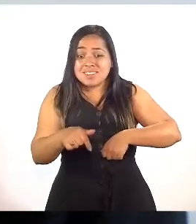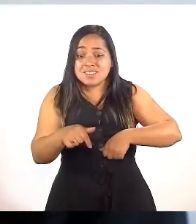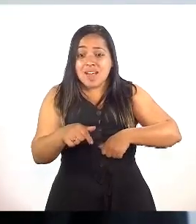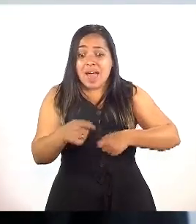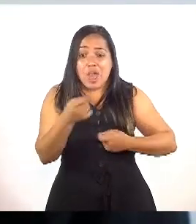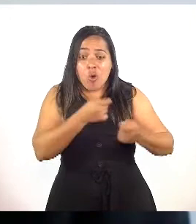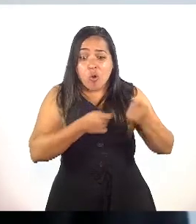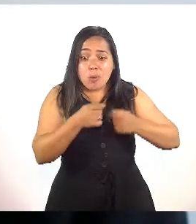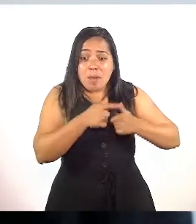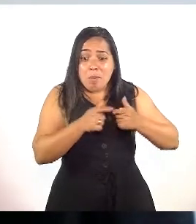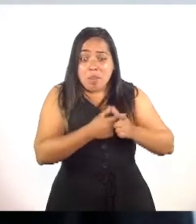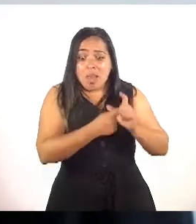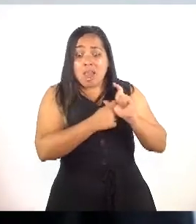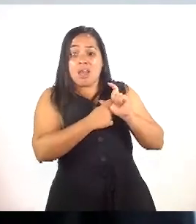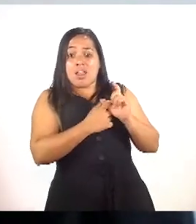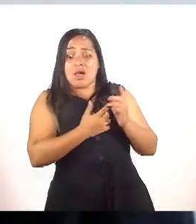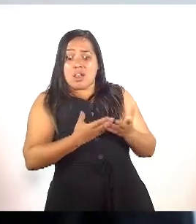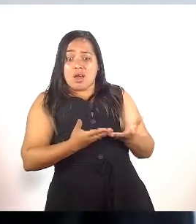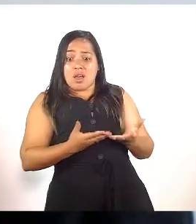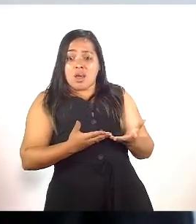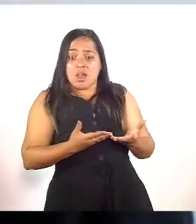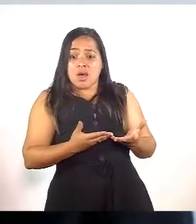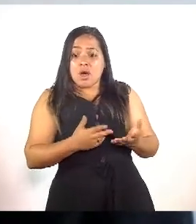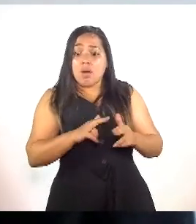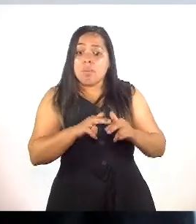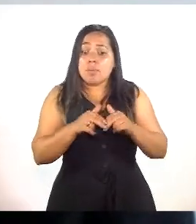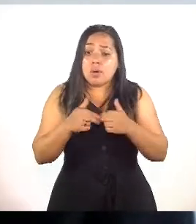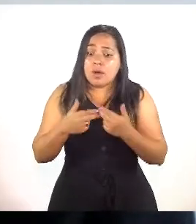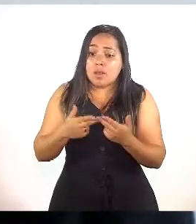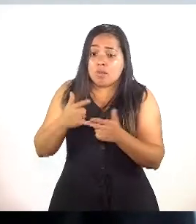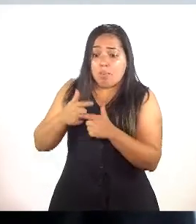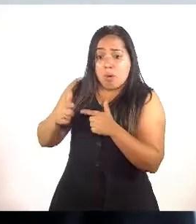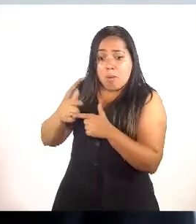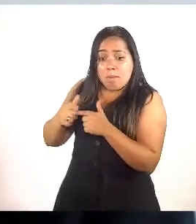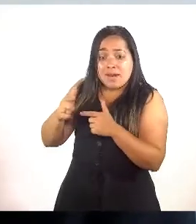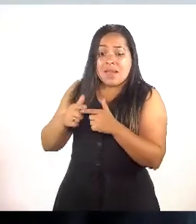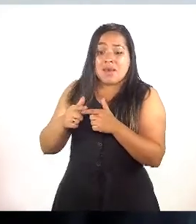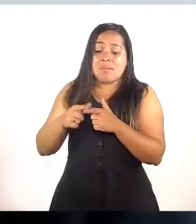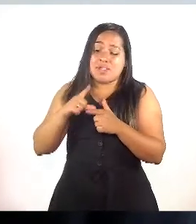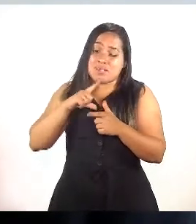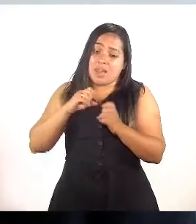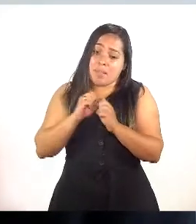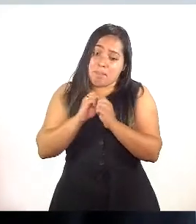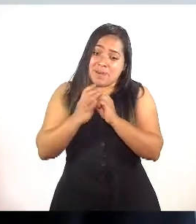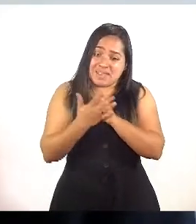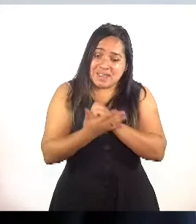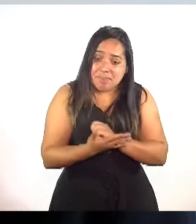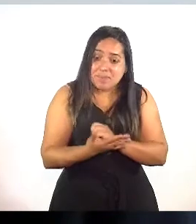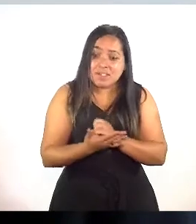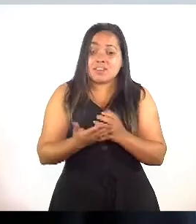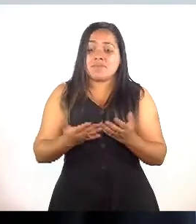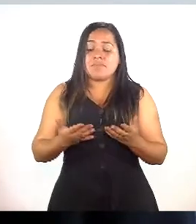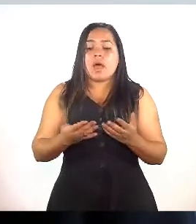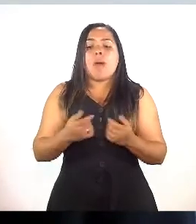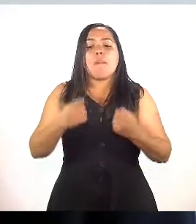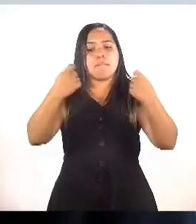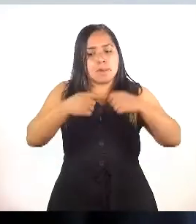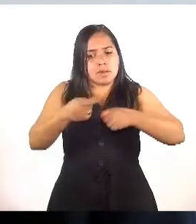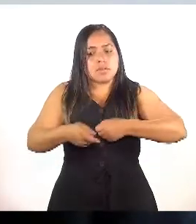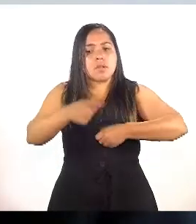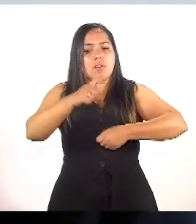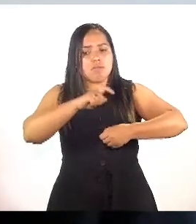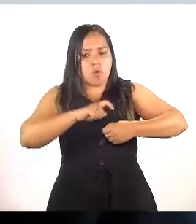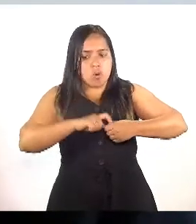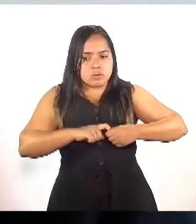com sérios problemas em virtude da situação atípica de 2020, da pandemia, eu acho importantíssimo nessa retomada do crescimento